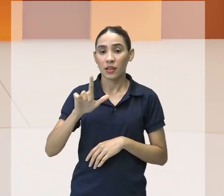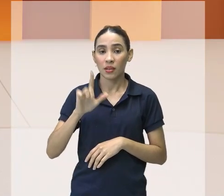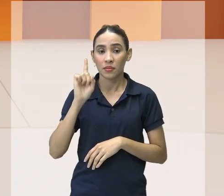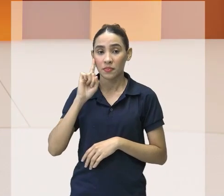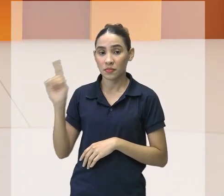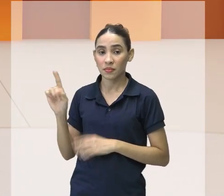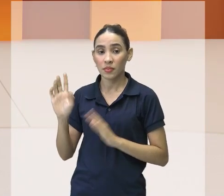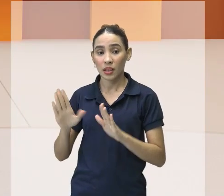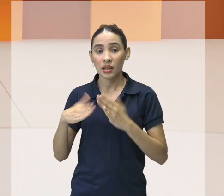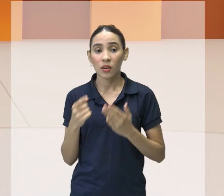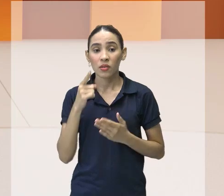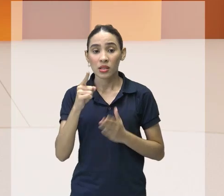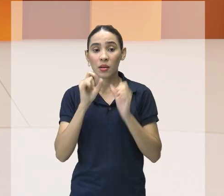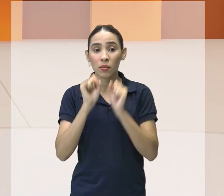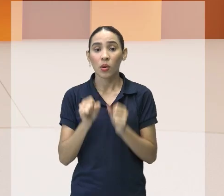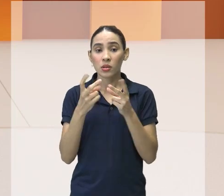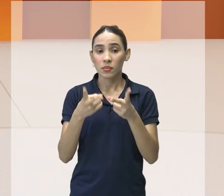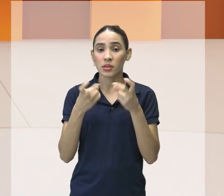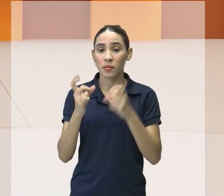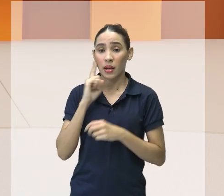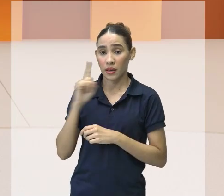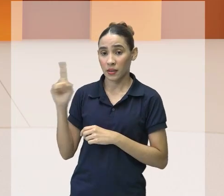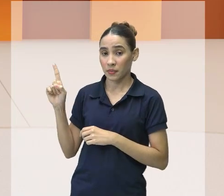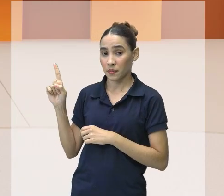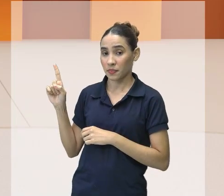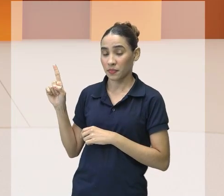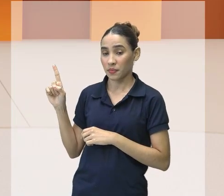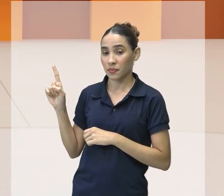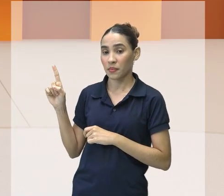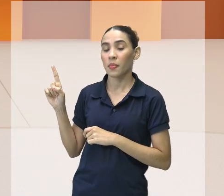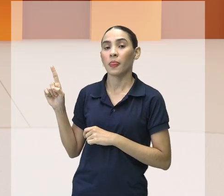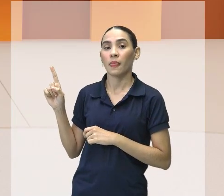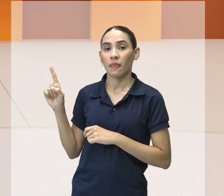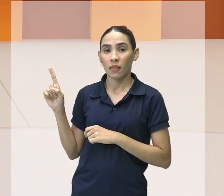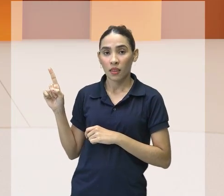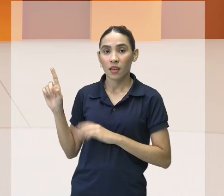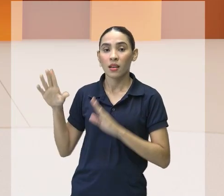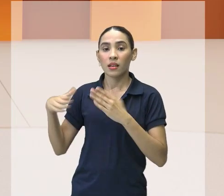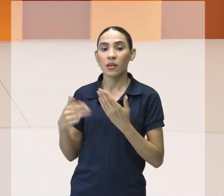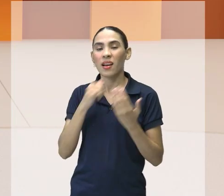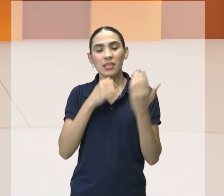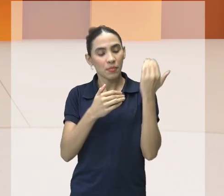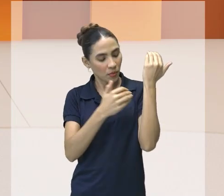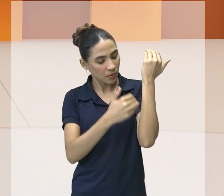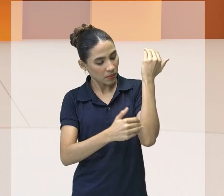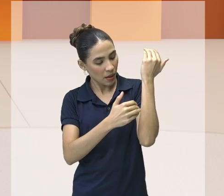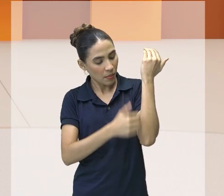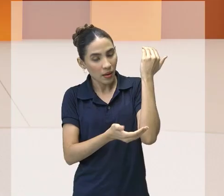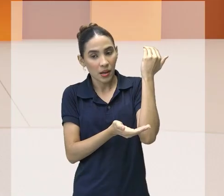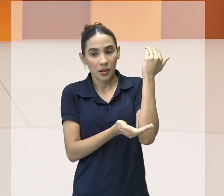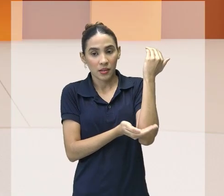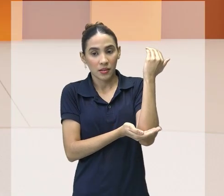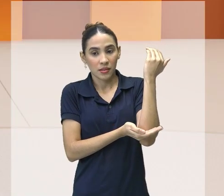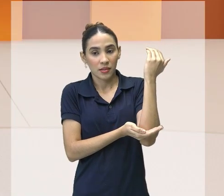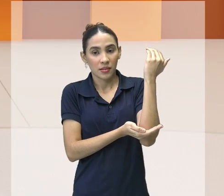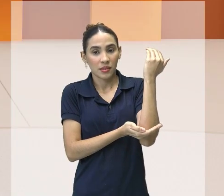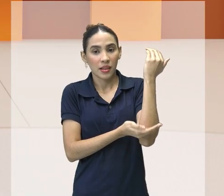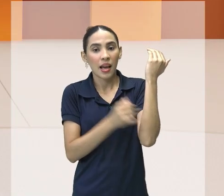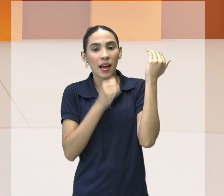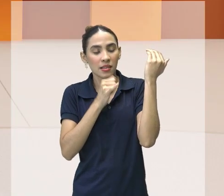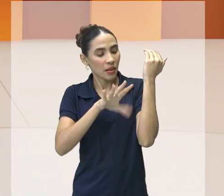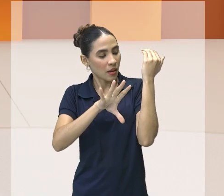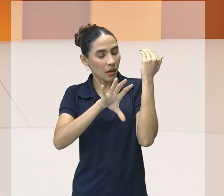vegetal. E aí vocês podem perceber aqui na imagem, né, esse sulco, né, que essa